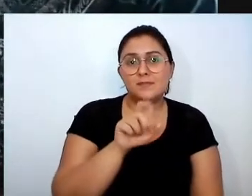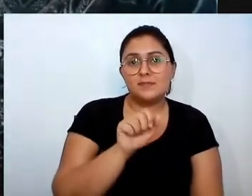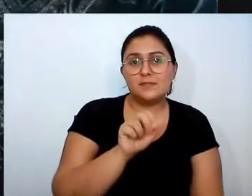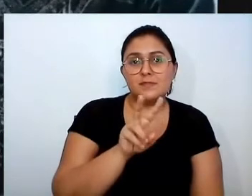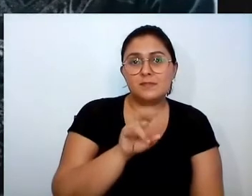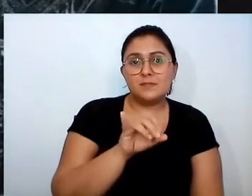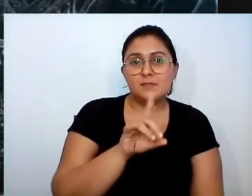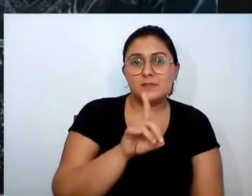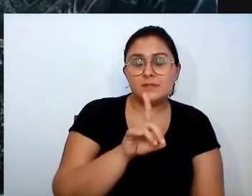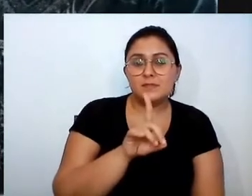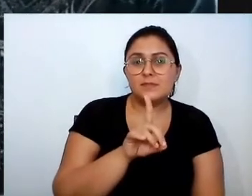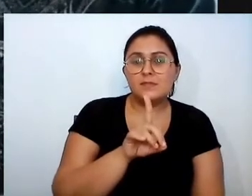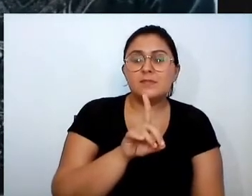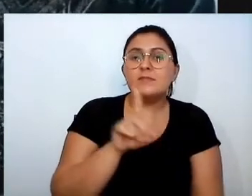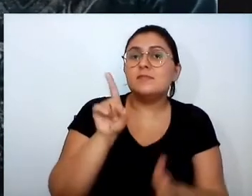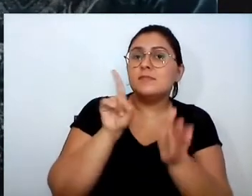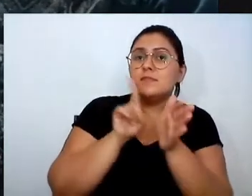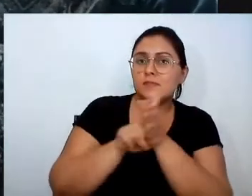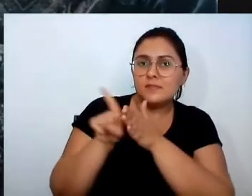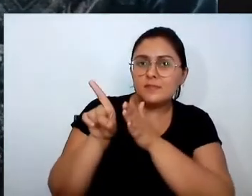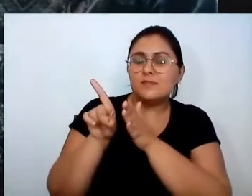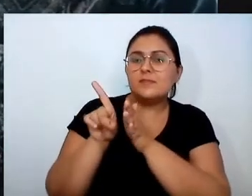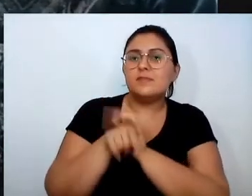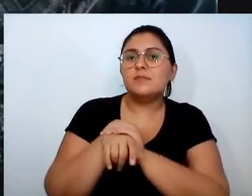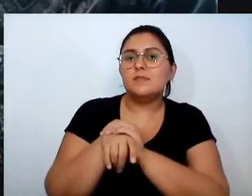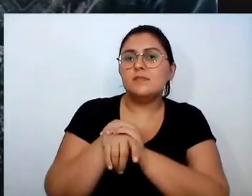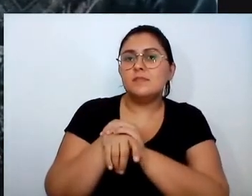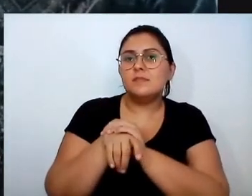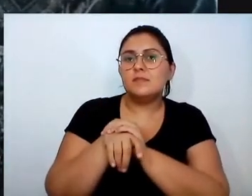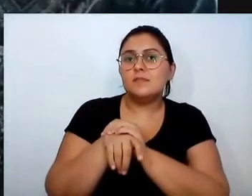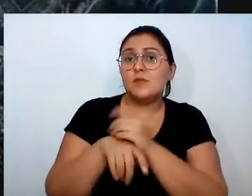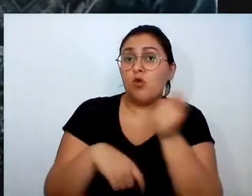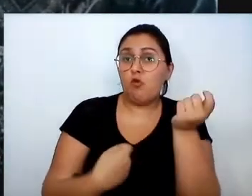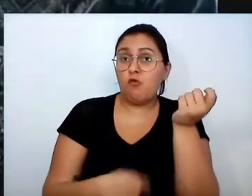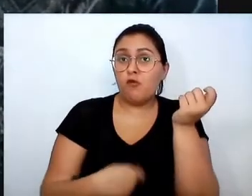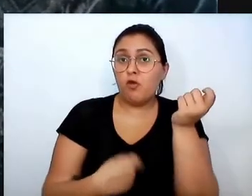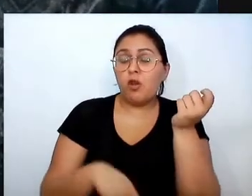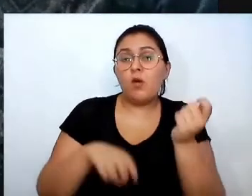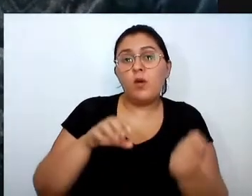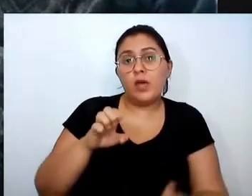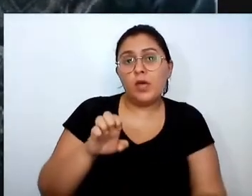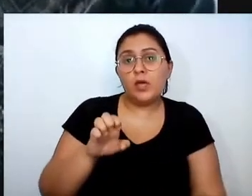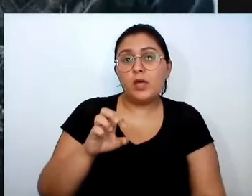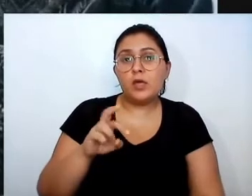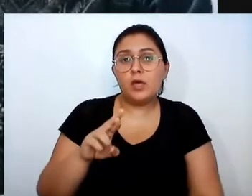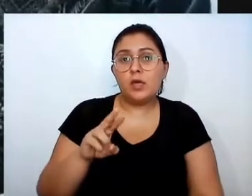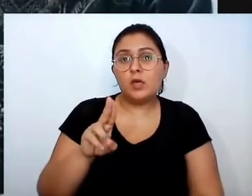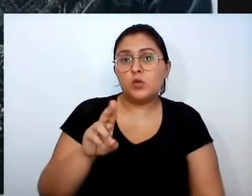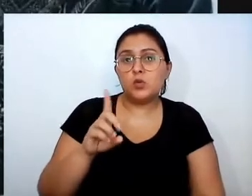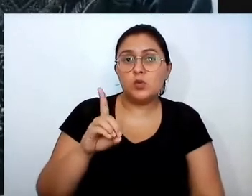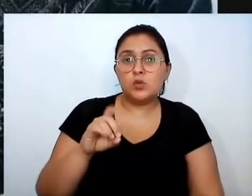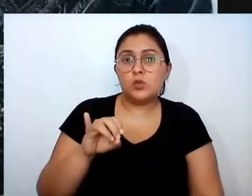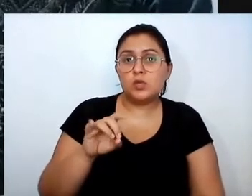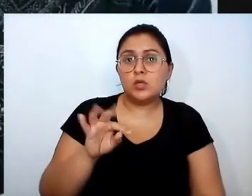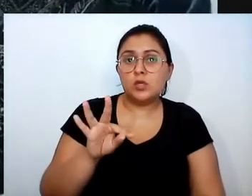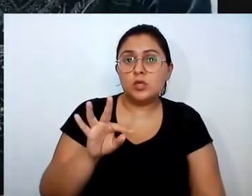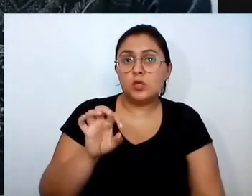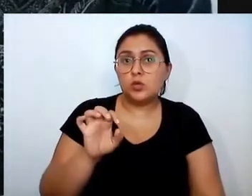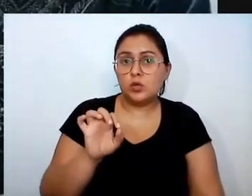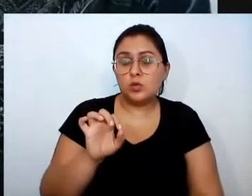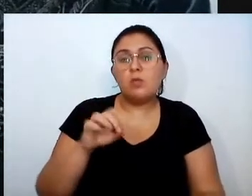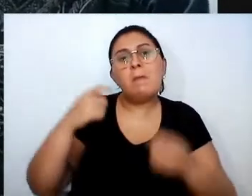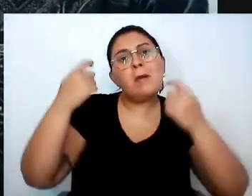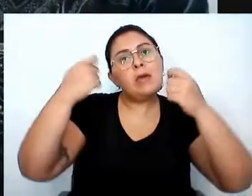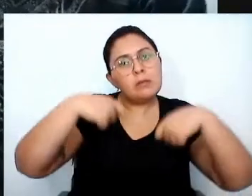sim. E aí Aí o todo o violão processo foi... erudito, Hã? sim. E aí o violão erudito é outra, aí já demanda outra